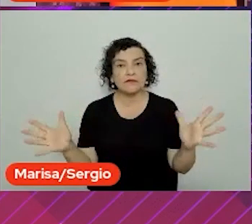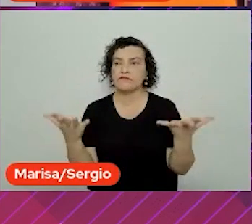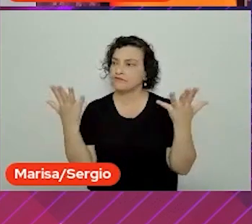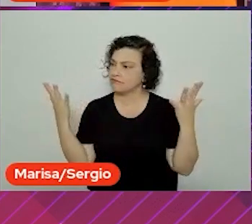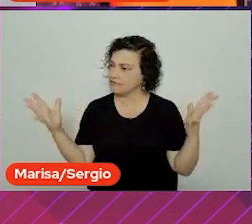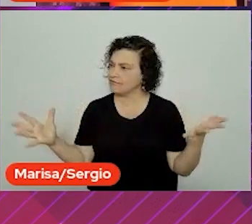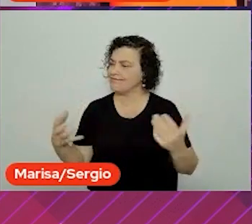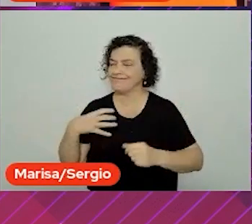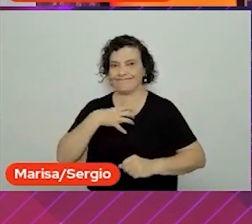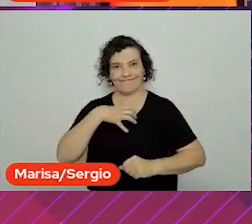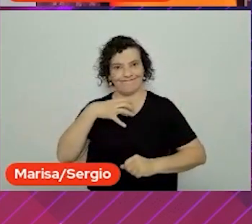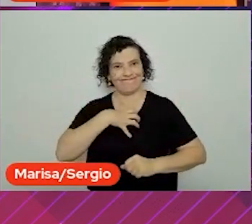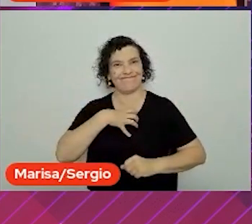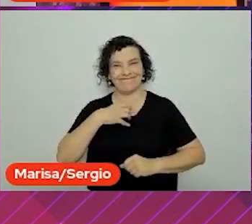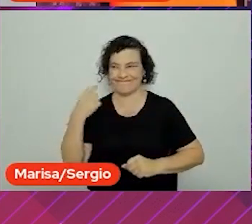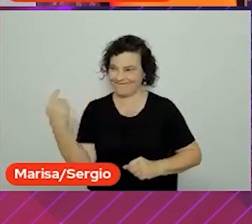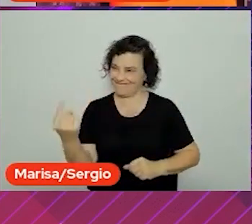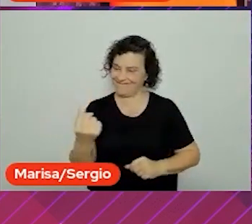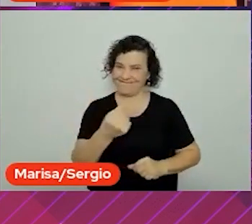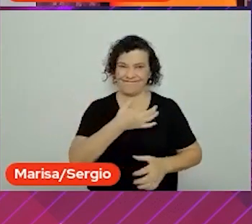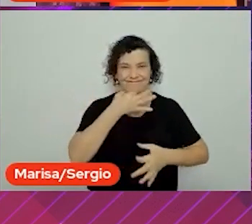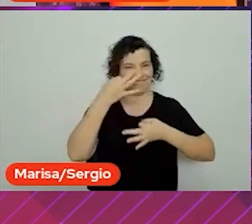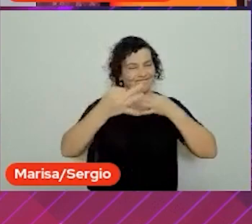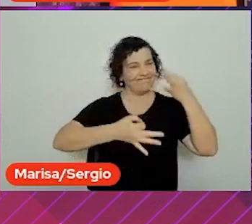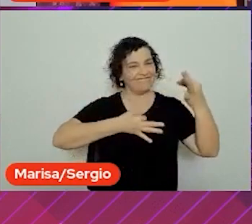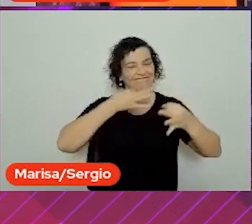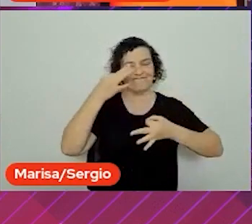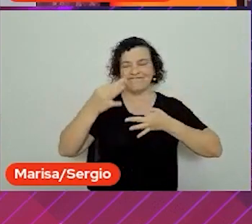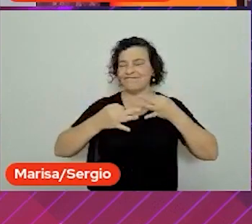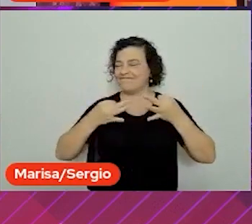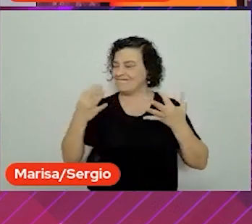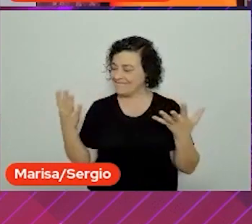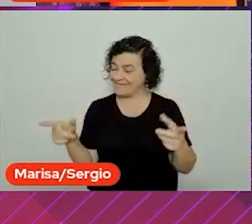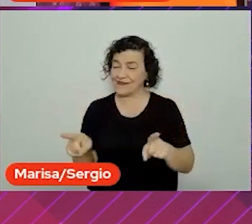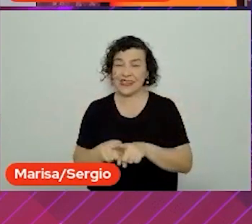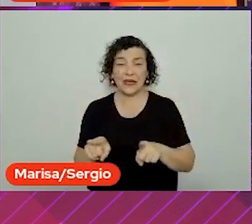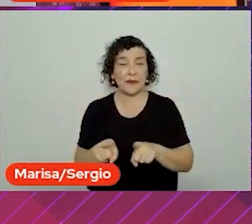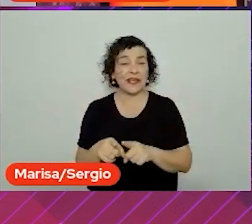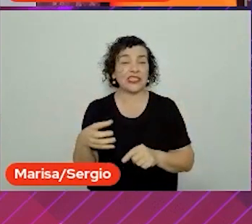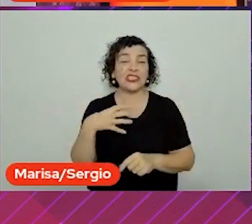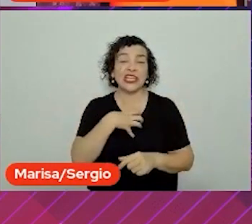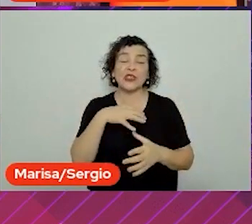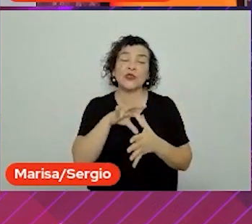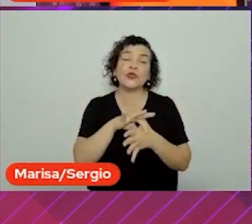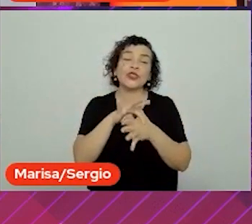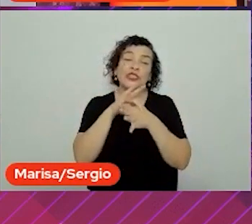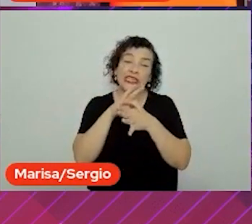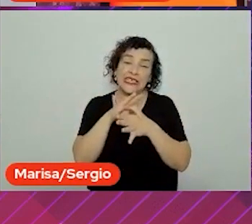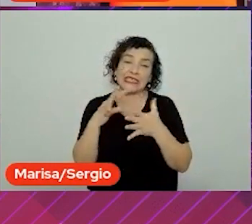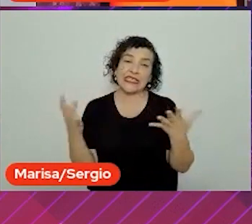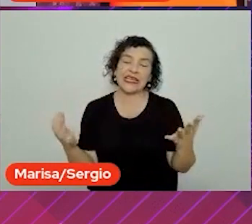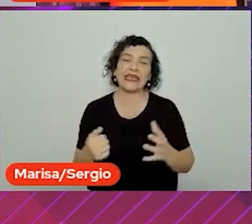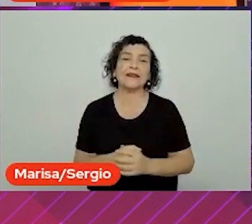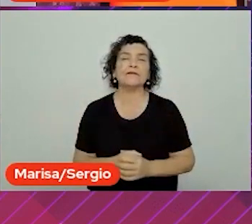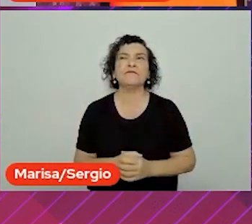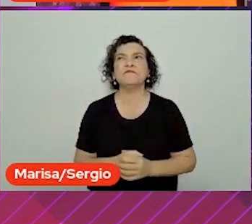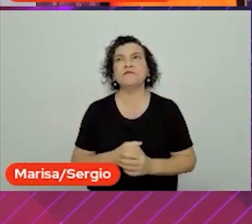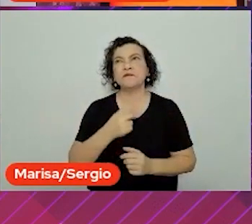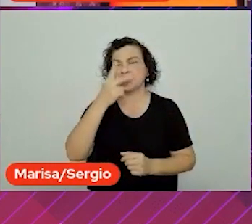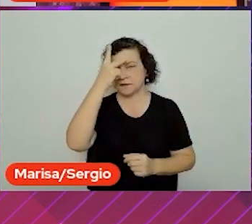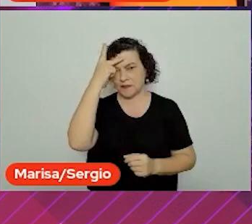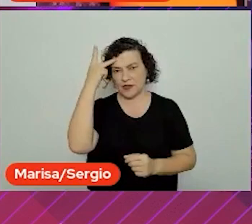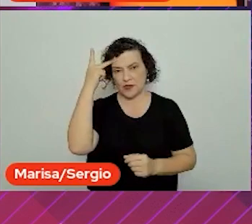compartilhamento de conhecimento. Cara, atos de liderança em todos os níveis. Não necessariamente uma pessoa que